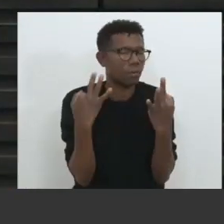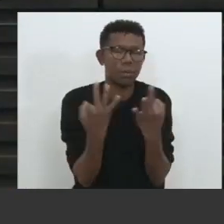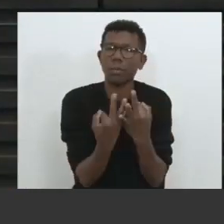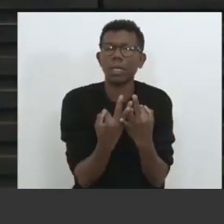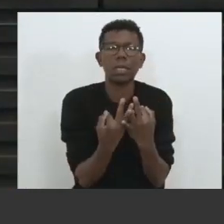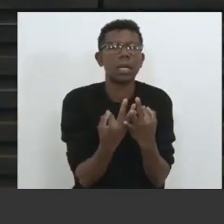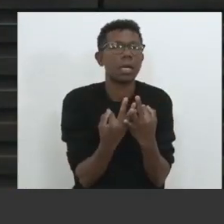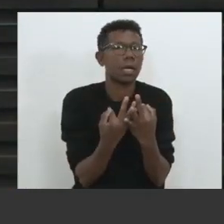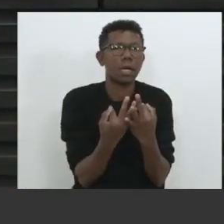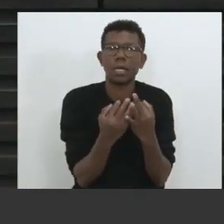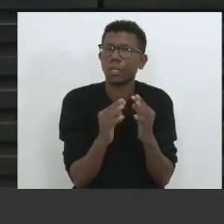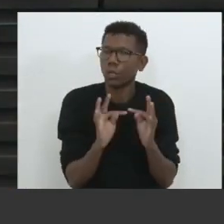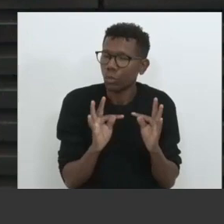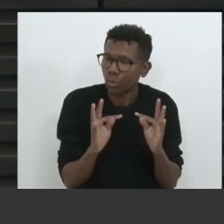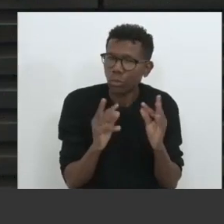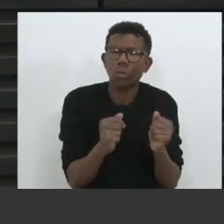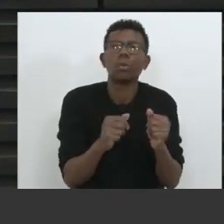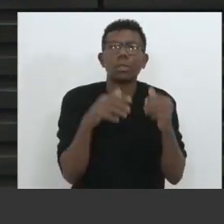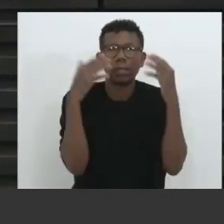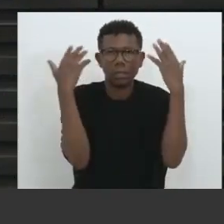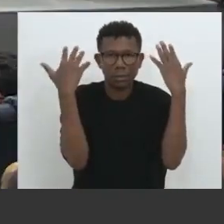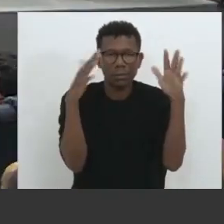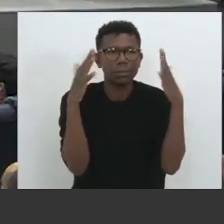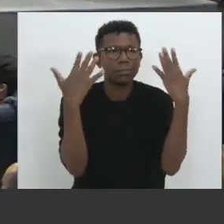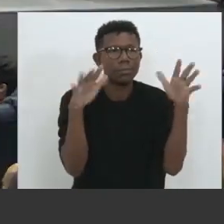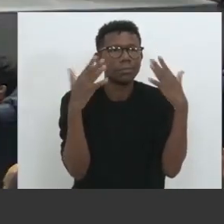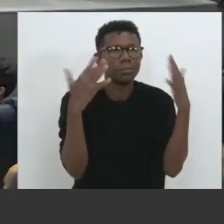a todas pessoas Uma salva de